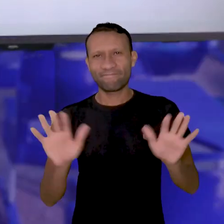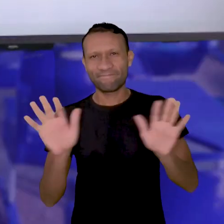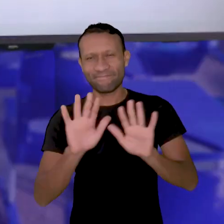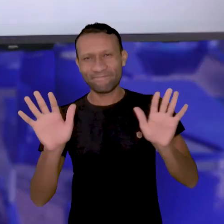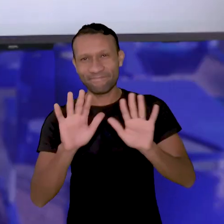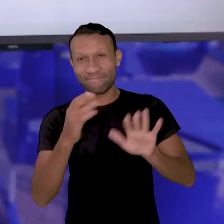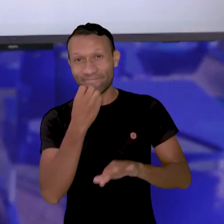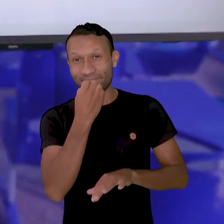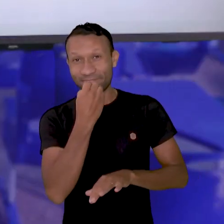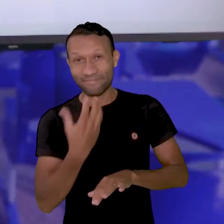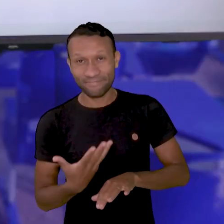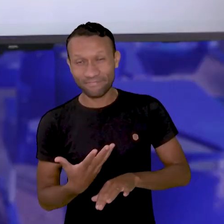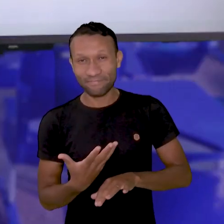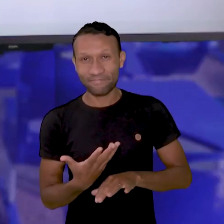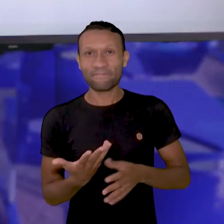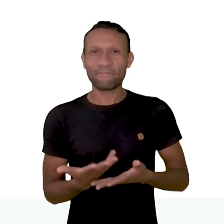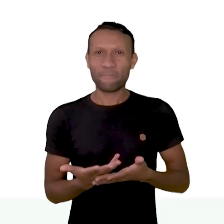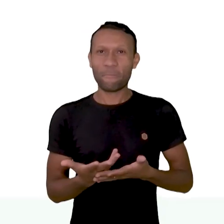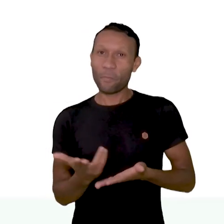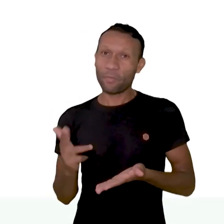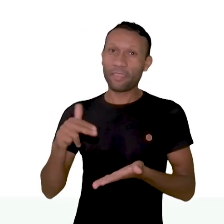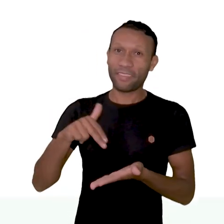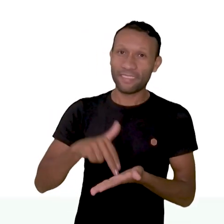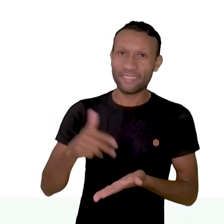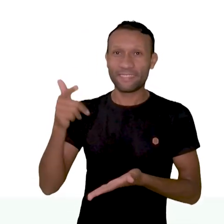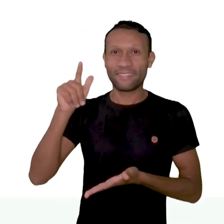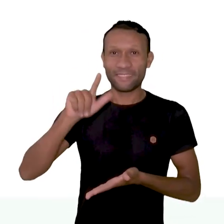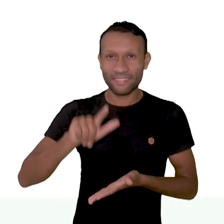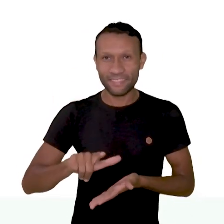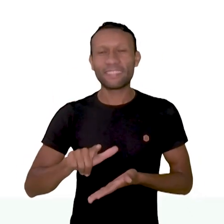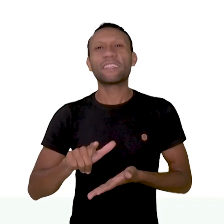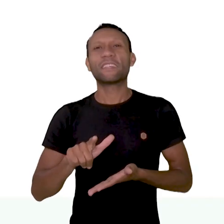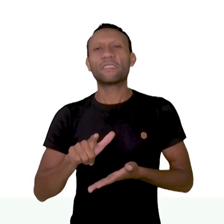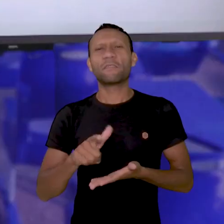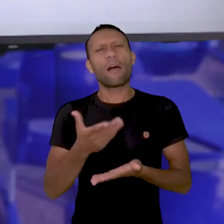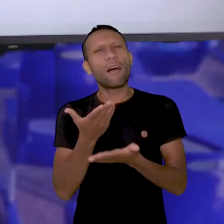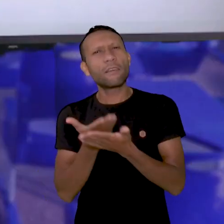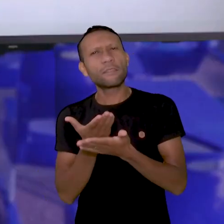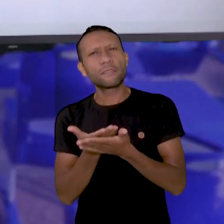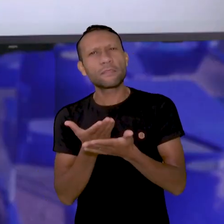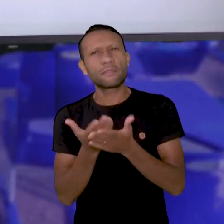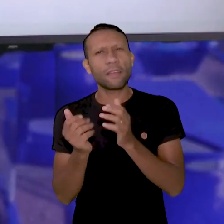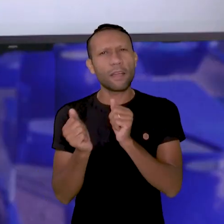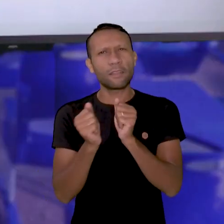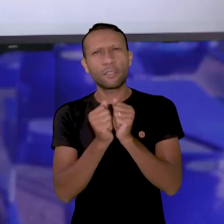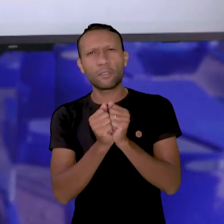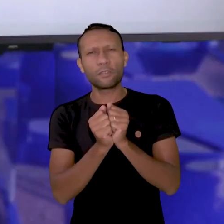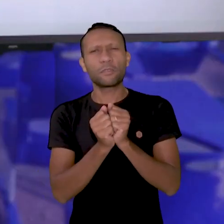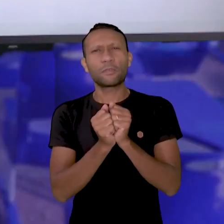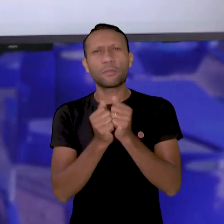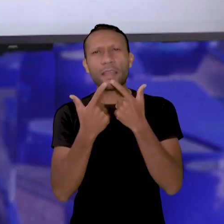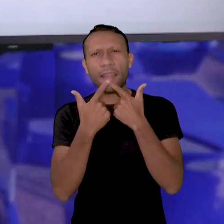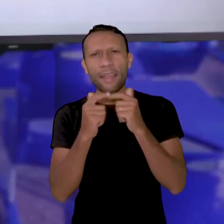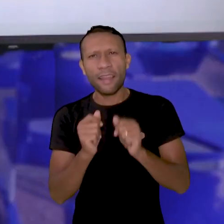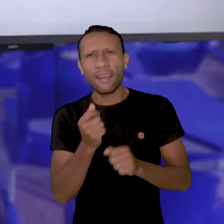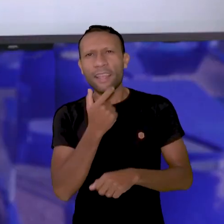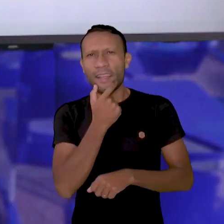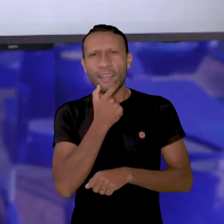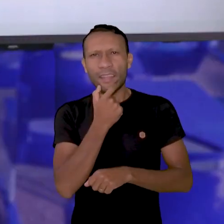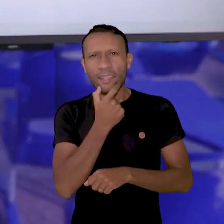Olá pessoal, tudo bem? Então, me chamo César Barbosa e eu estou aqui para a gente estudar a língua inglesa, fazer esse estudo